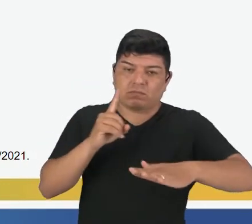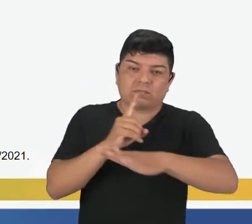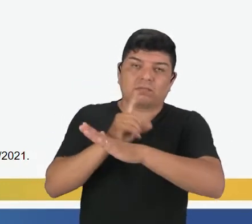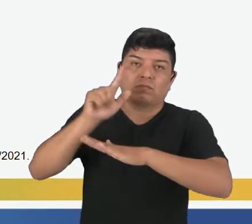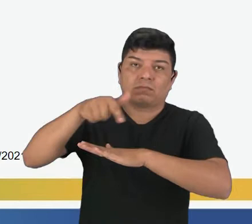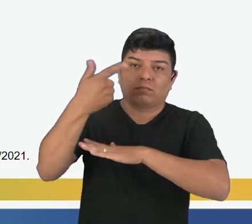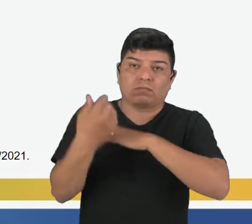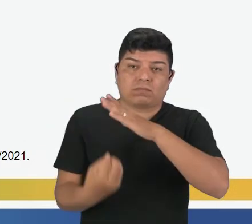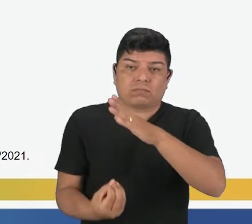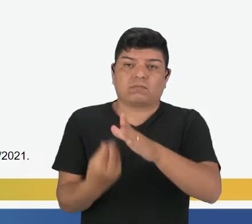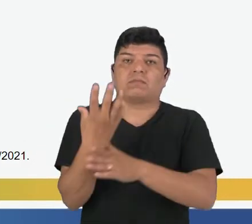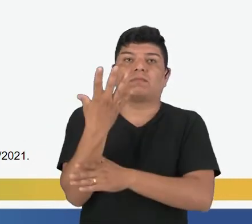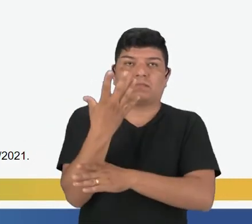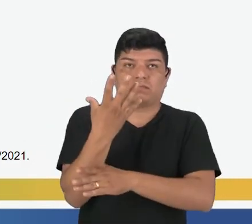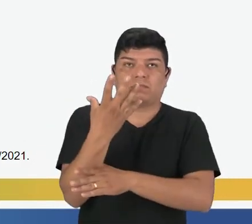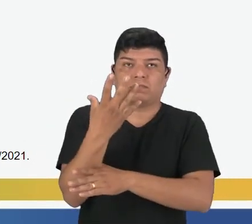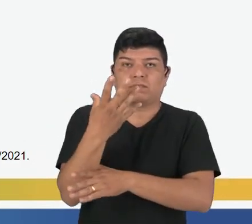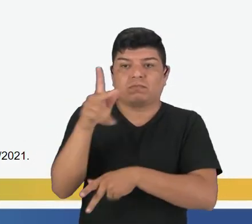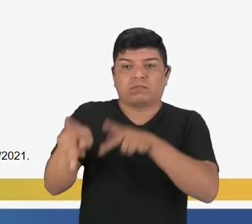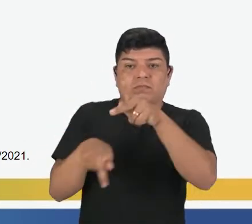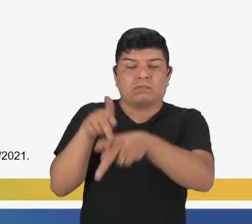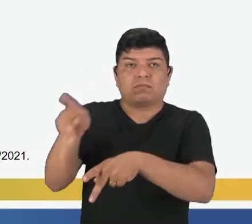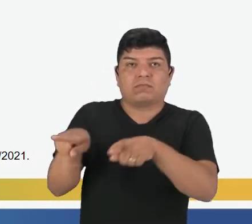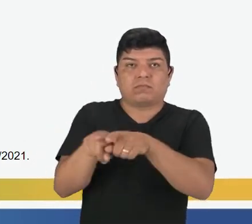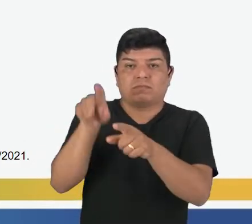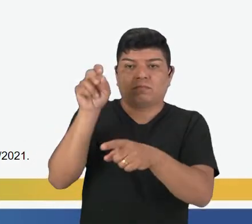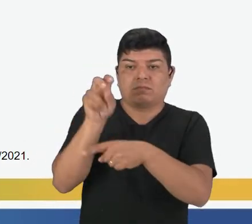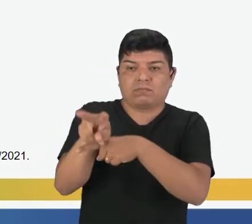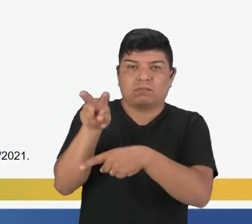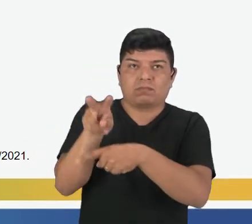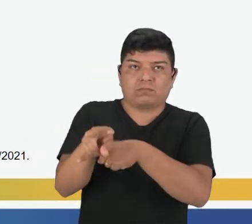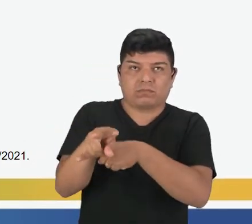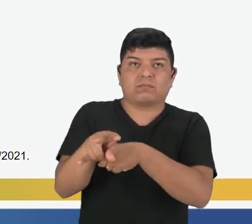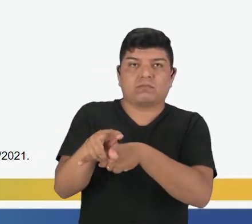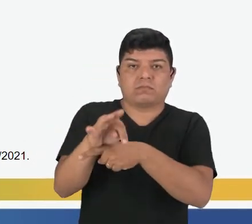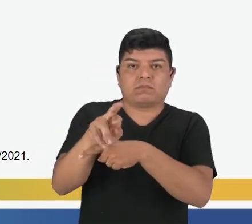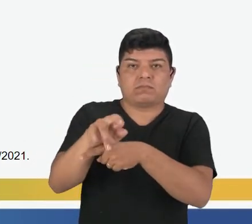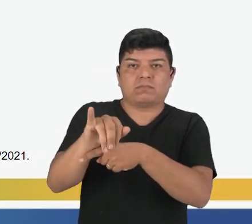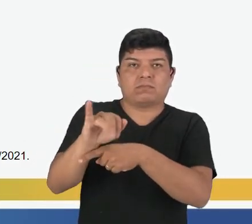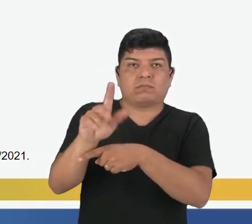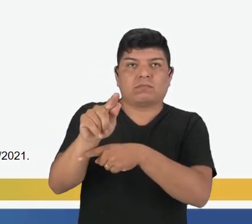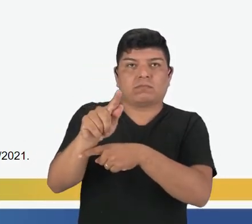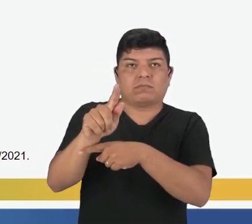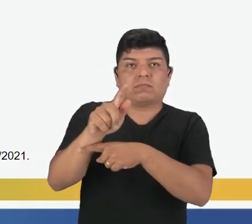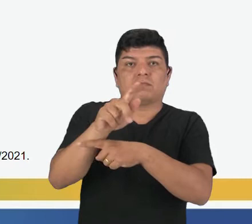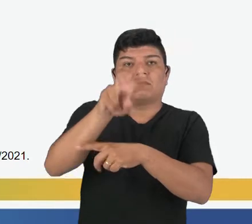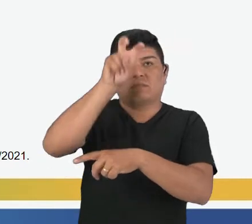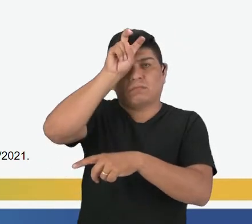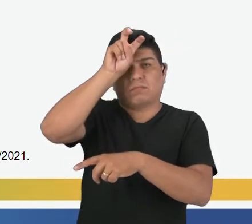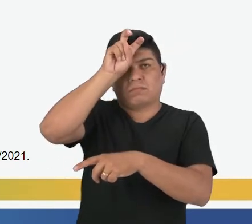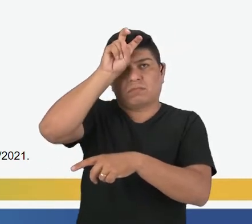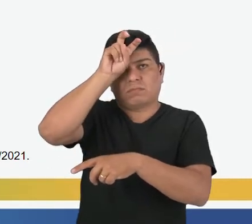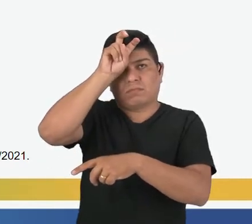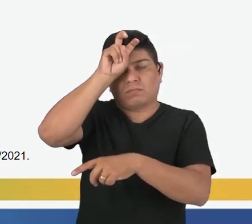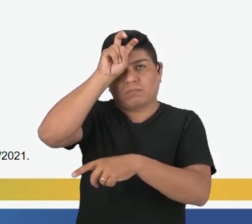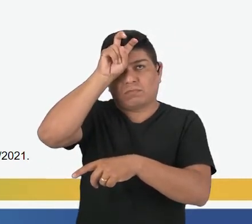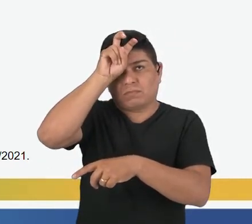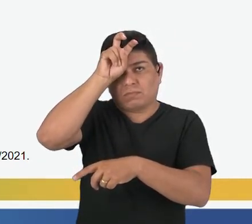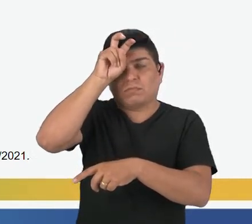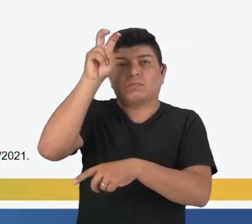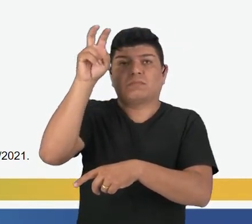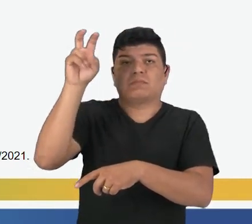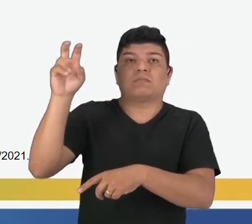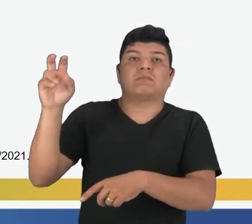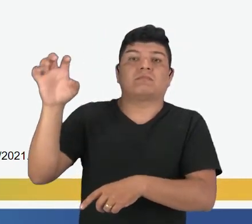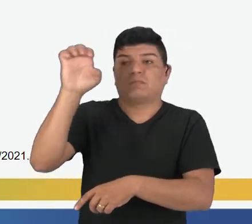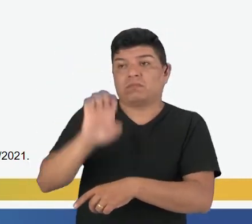mais tarde, a civilizações baseadas no cultivo de trigo, como o Egito, o Oriente Médio e a Europa,